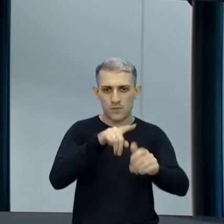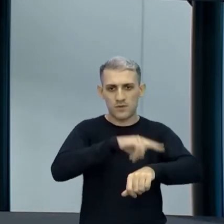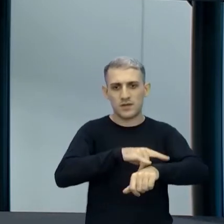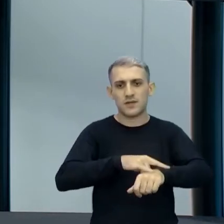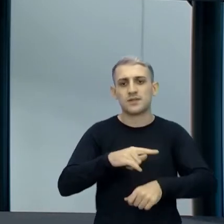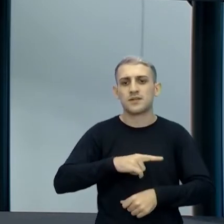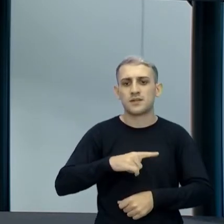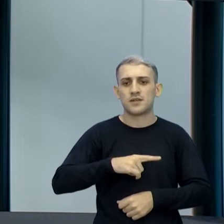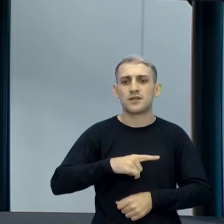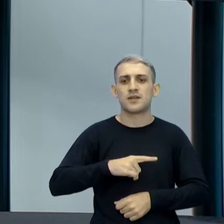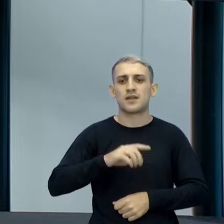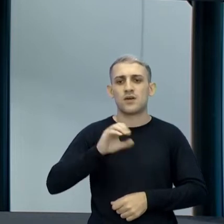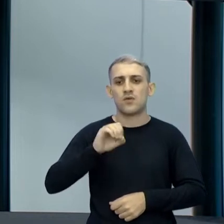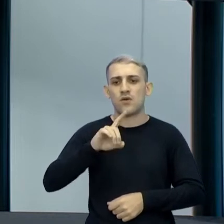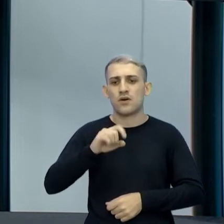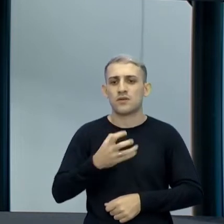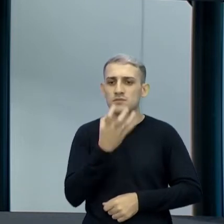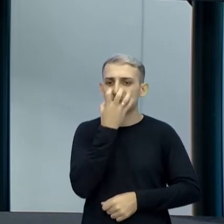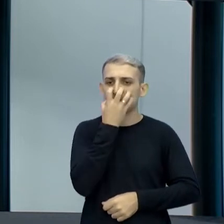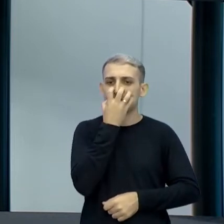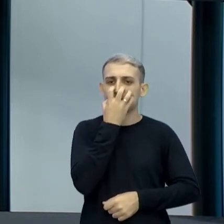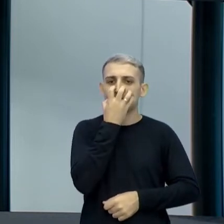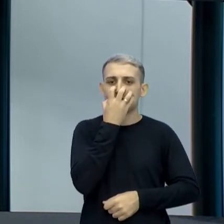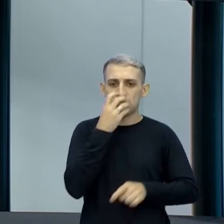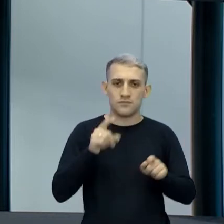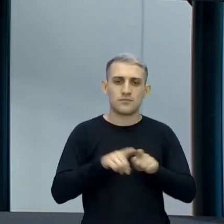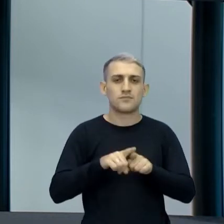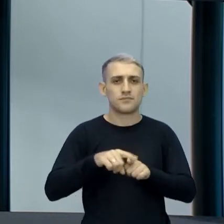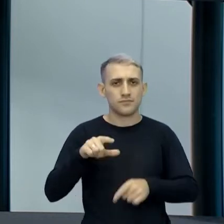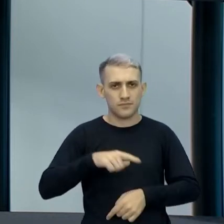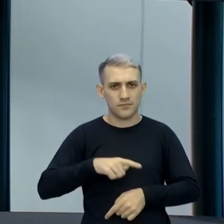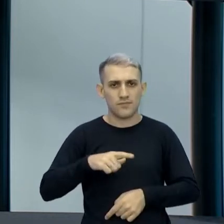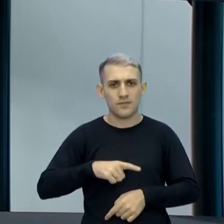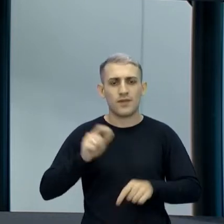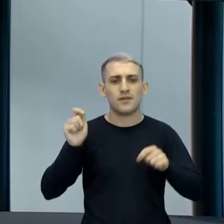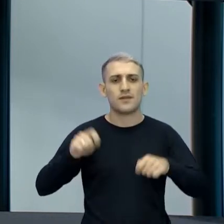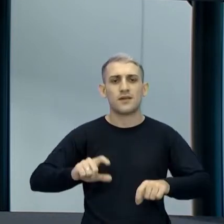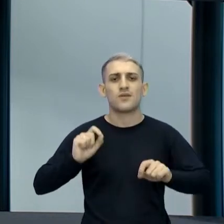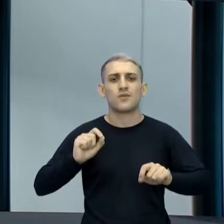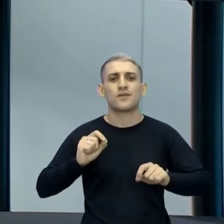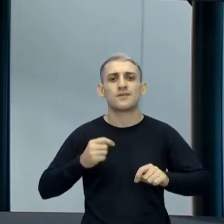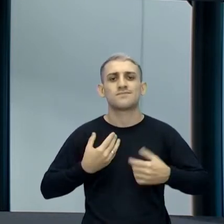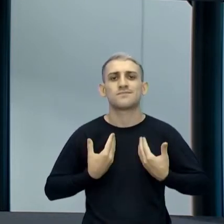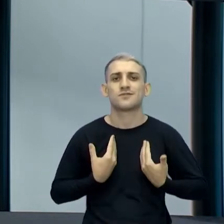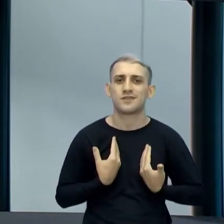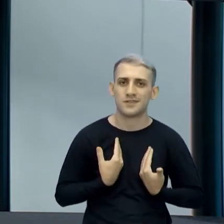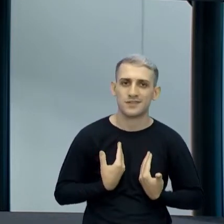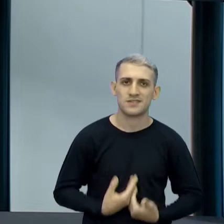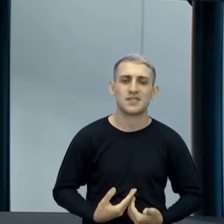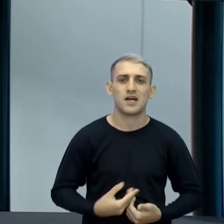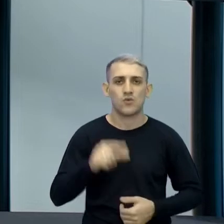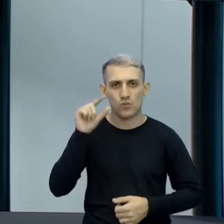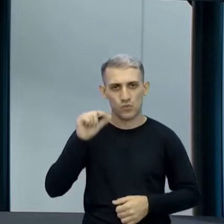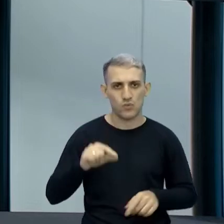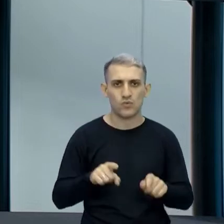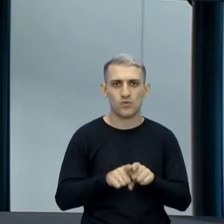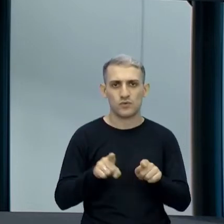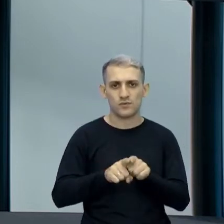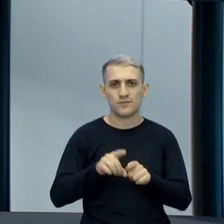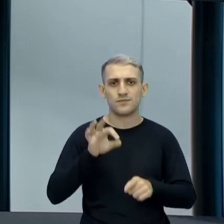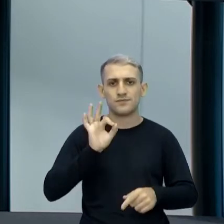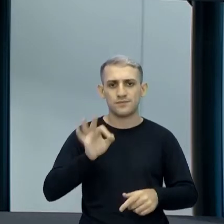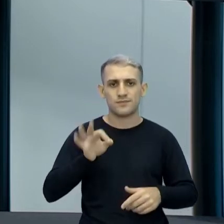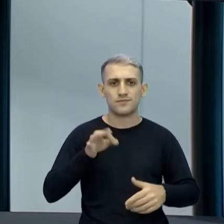eles tomarem durante os intervalos ou até antes da partida. E aí diminui essa falta de